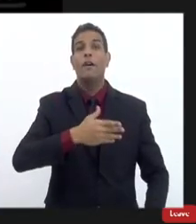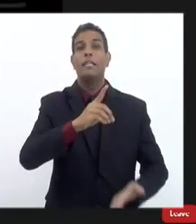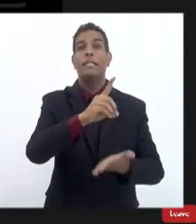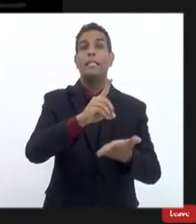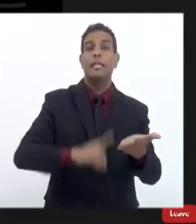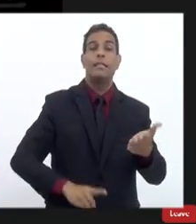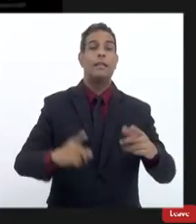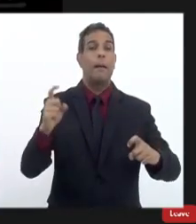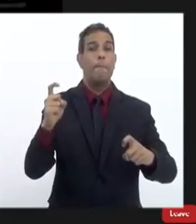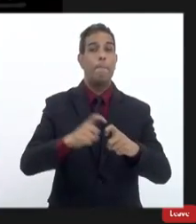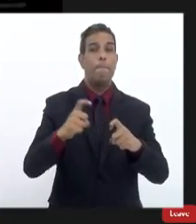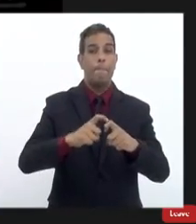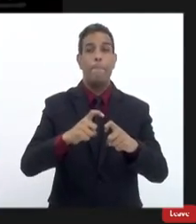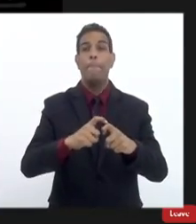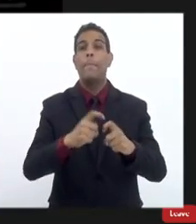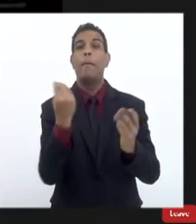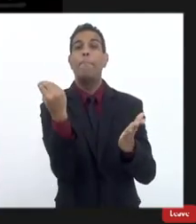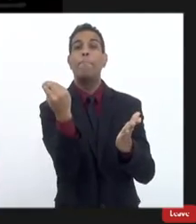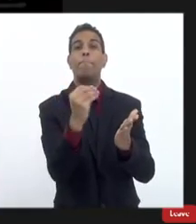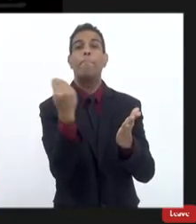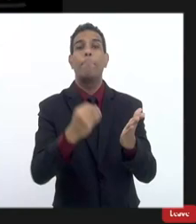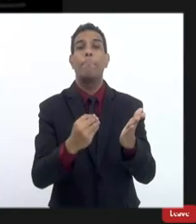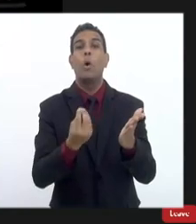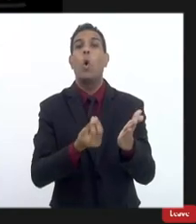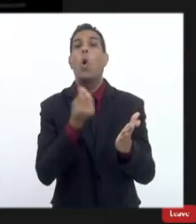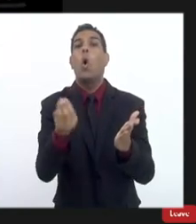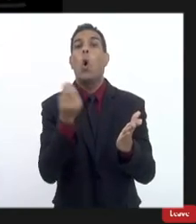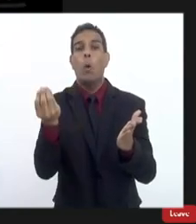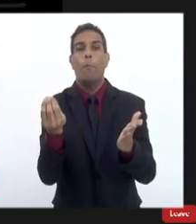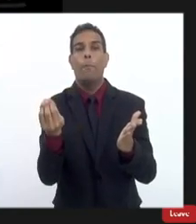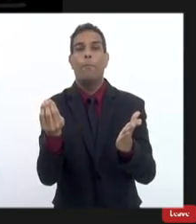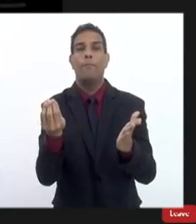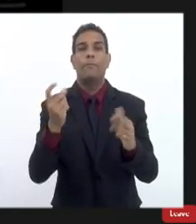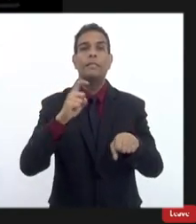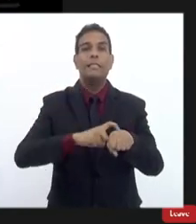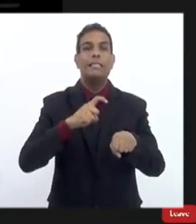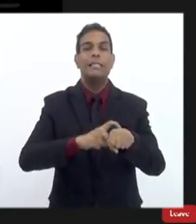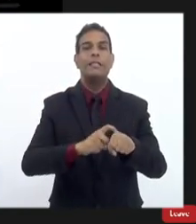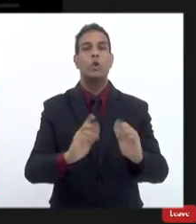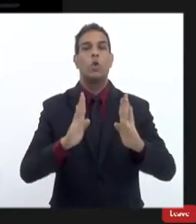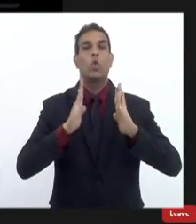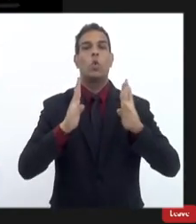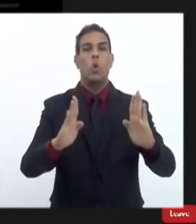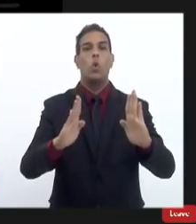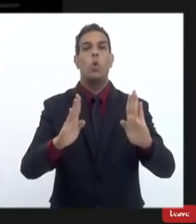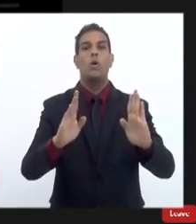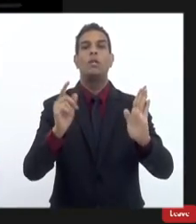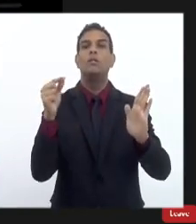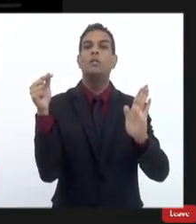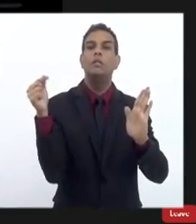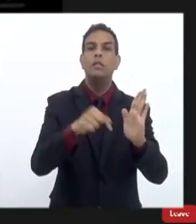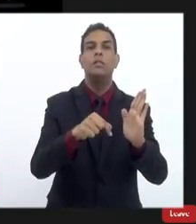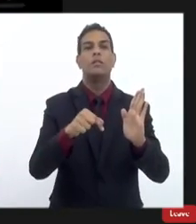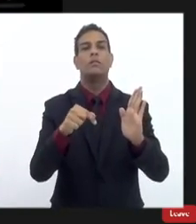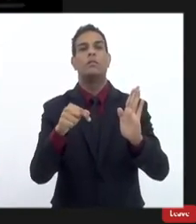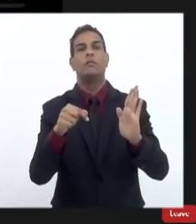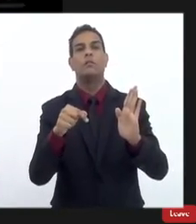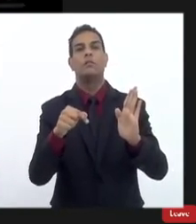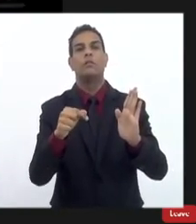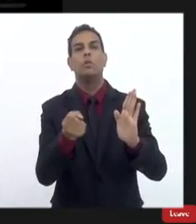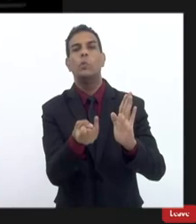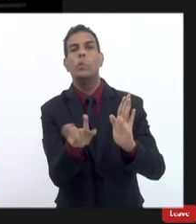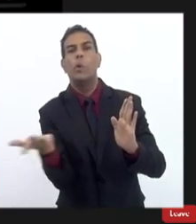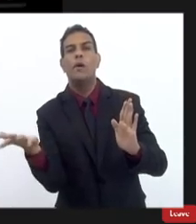atestado médico tem que constar a previsão de tempo, né? Até quando que pode ter aquele tipo de